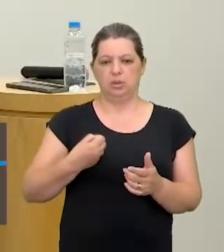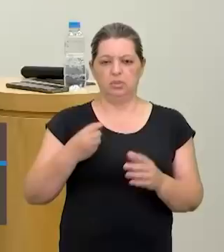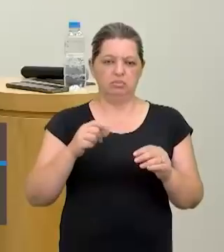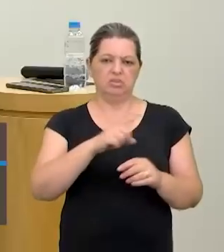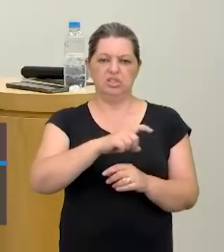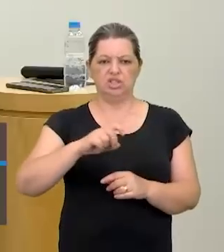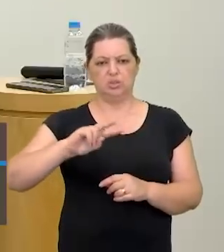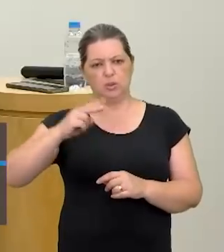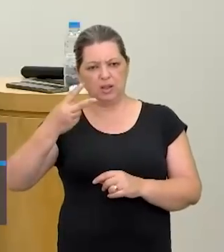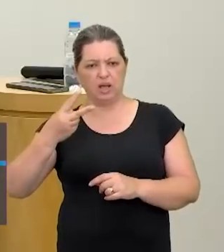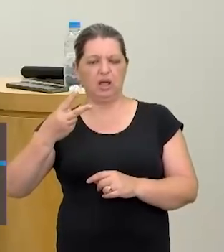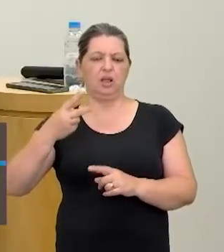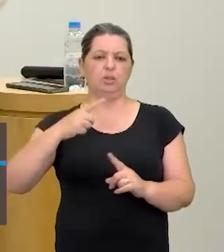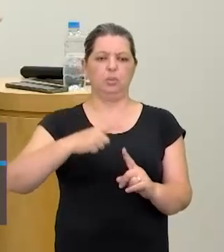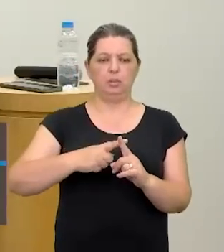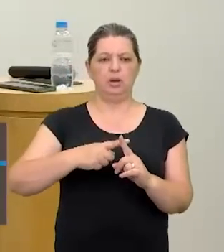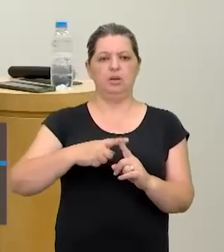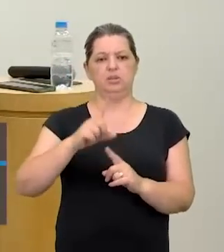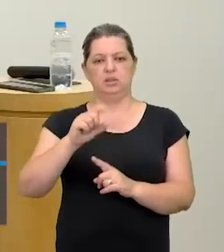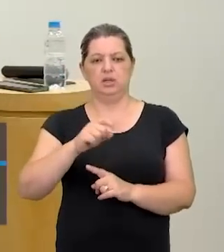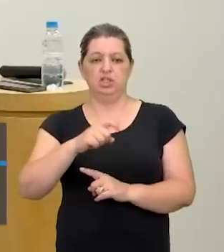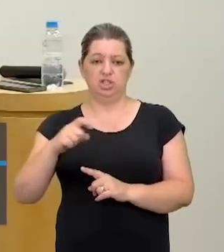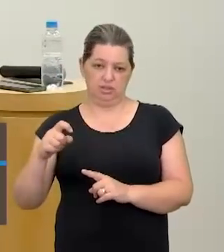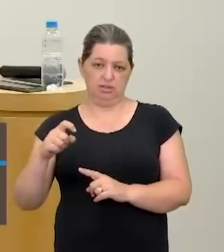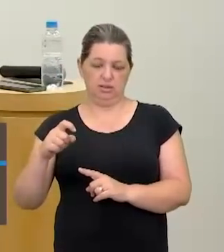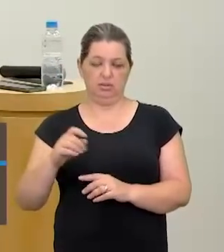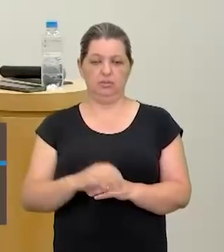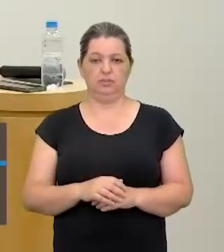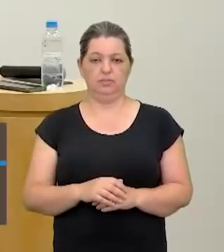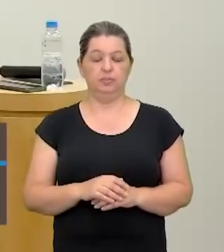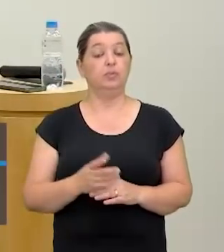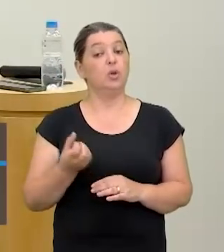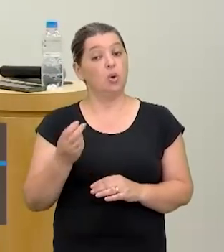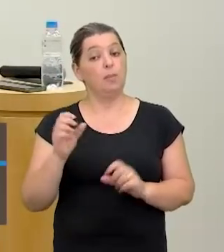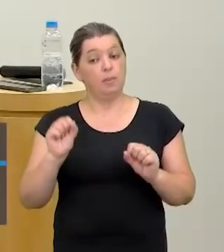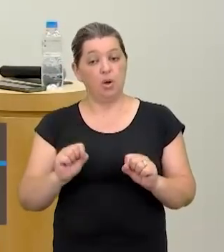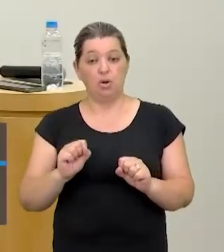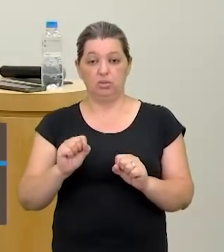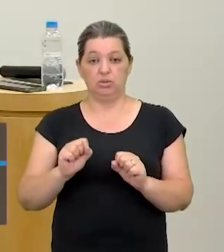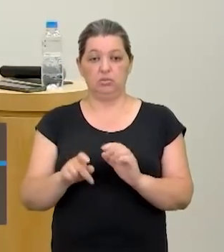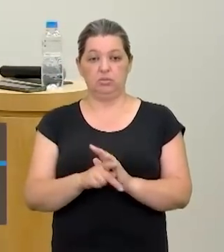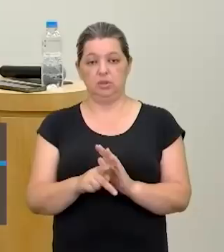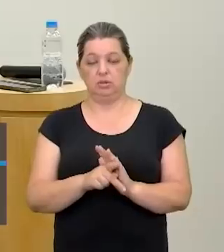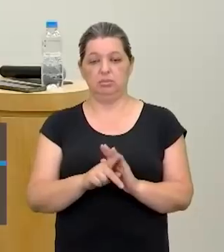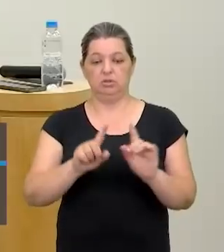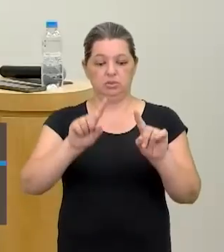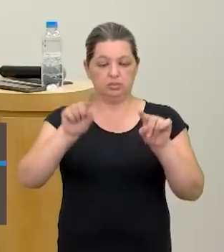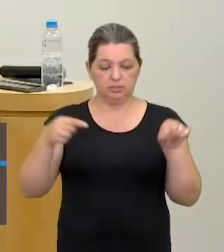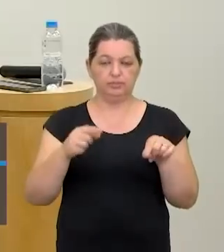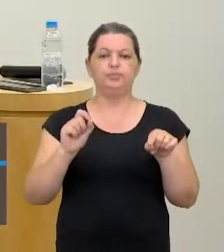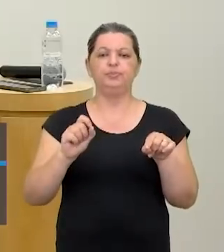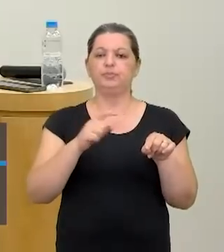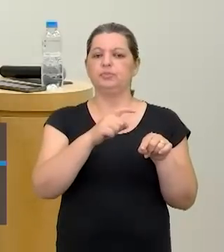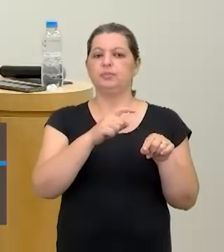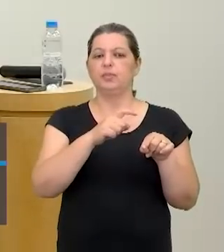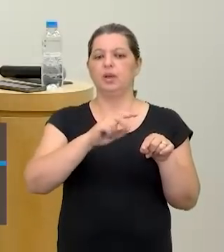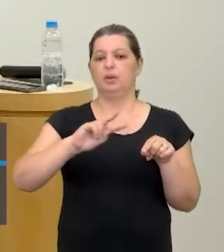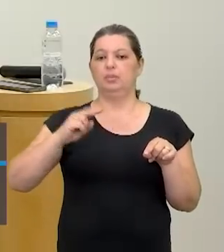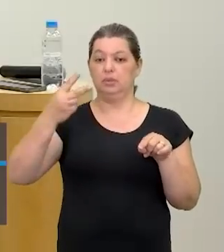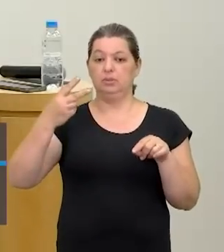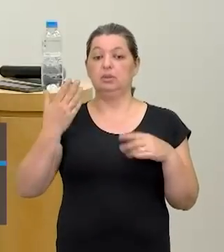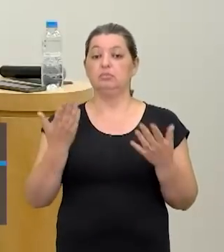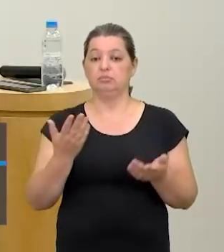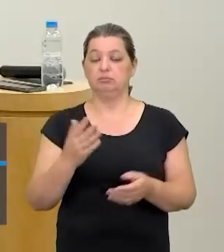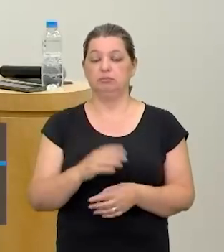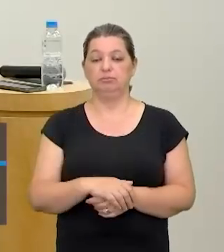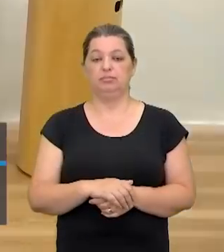x² mais 10x mais fulano, tá? Ou você pode já escrever, entre parênteses, quem é o quadrado da soma que você obteve,